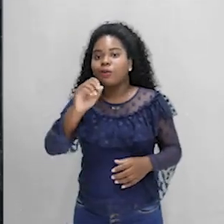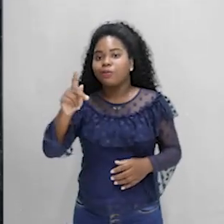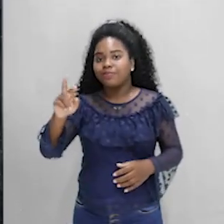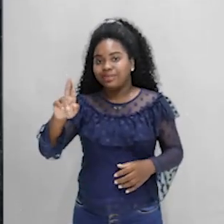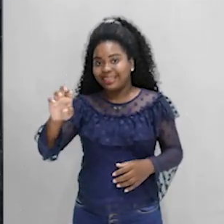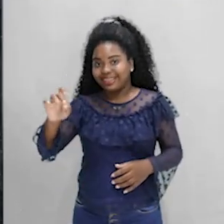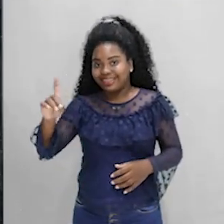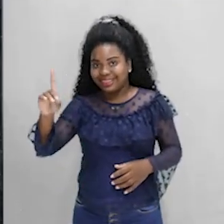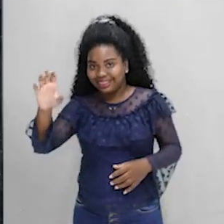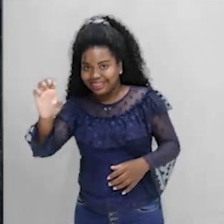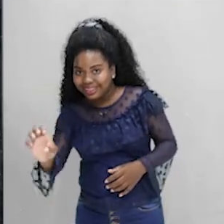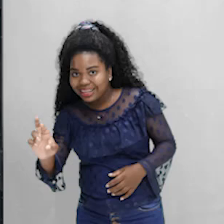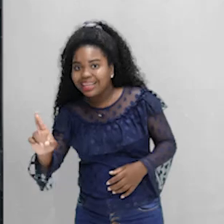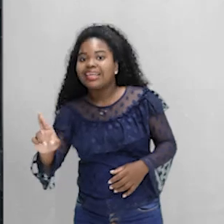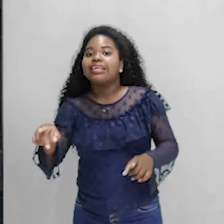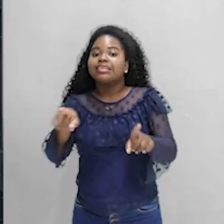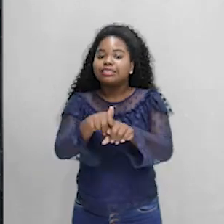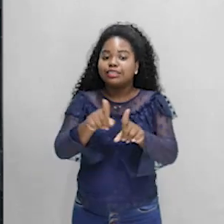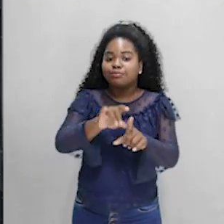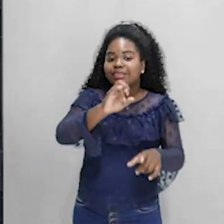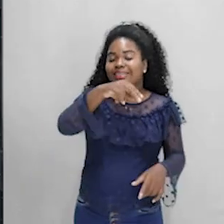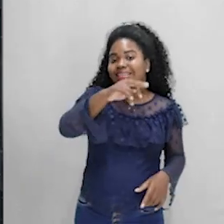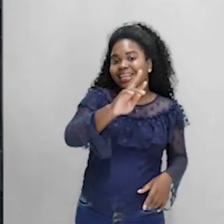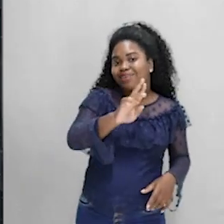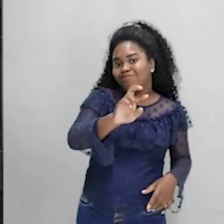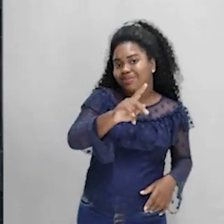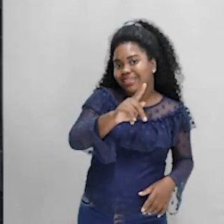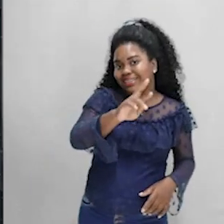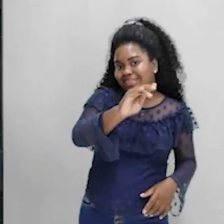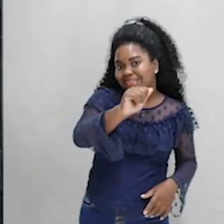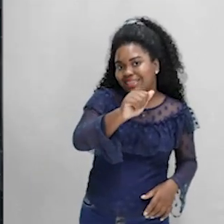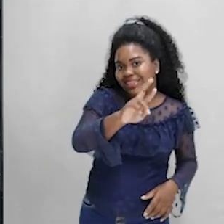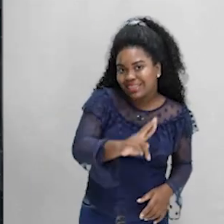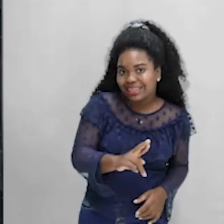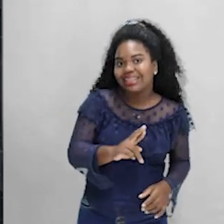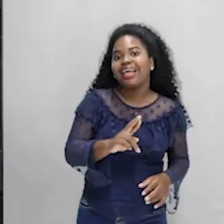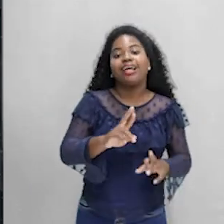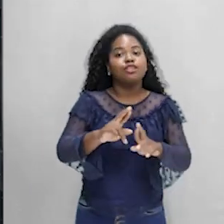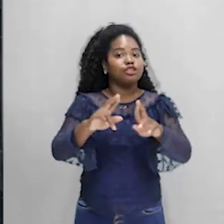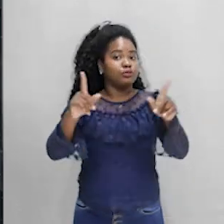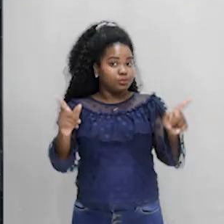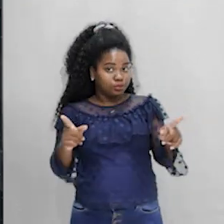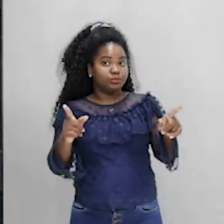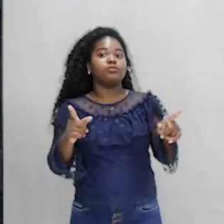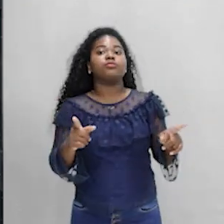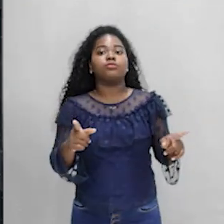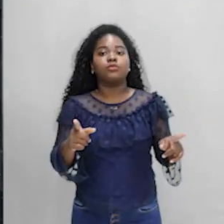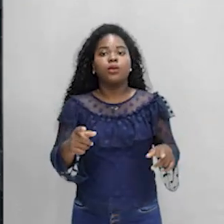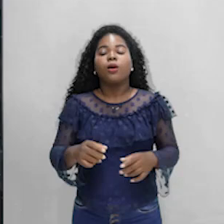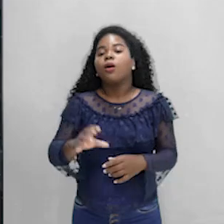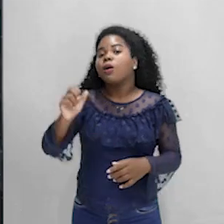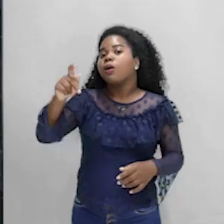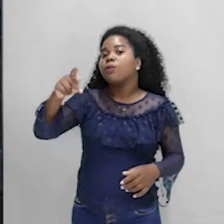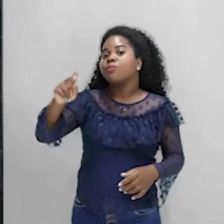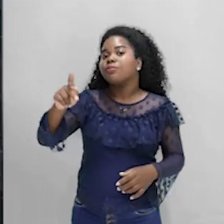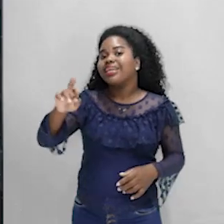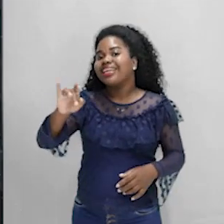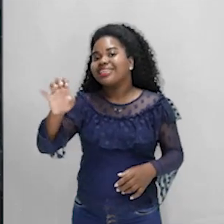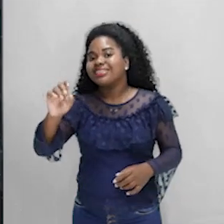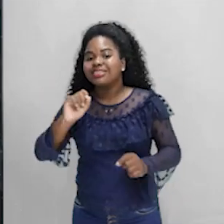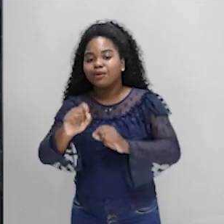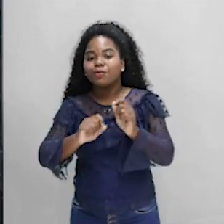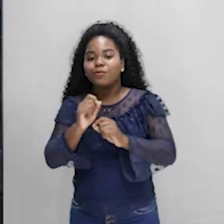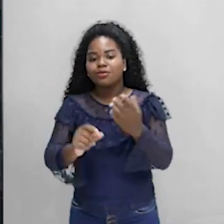e interpretar não são essencialmente a mesma coisa, tá? A compreensão é mais objetiva em relação ao que o autor quer